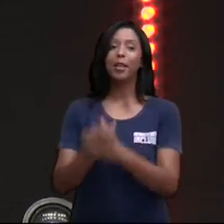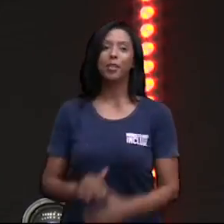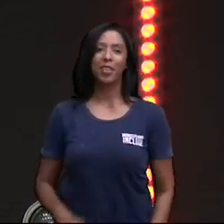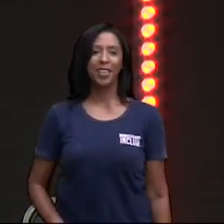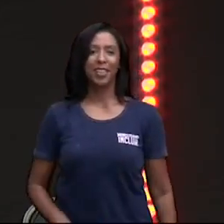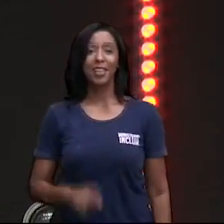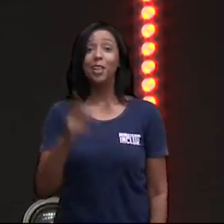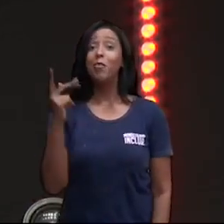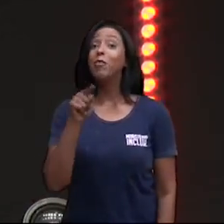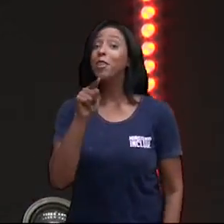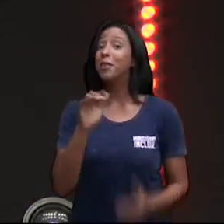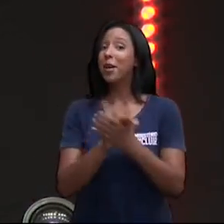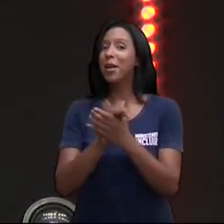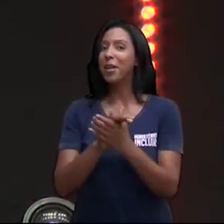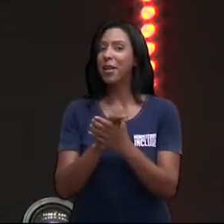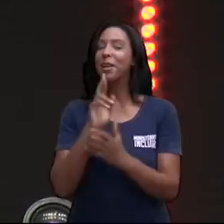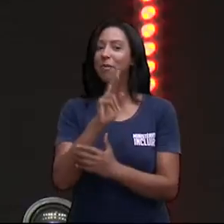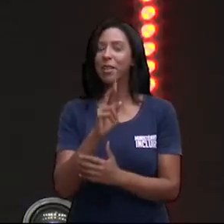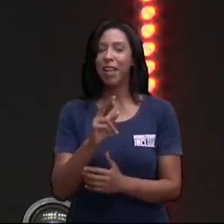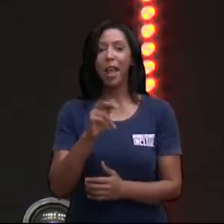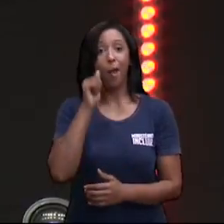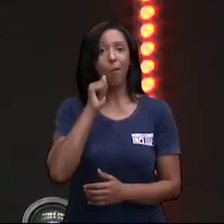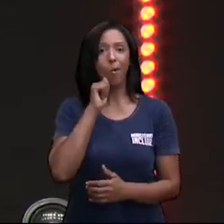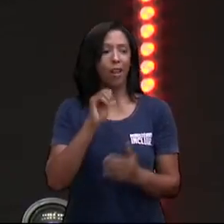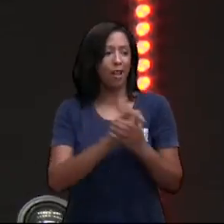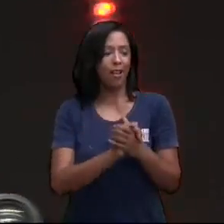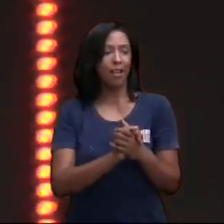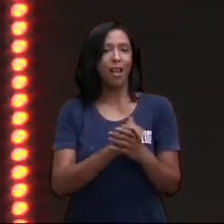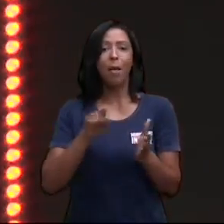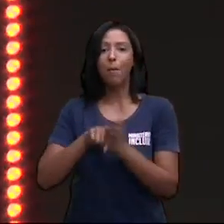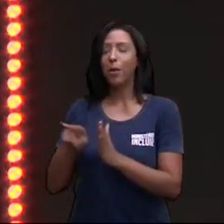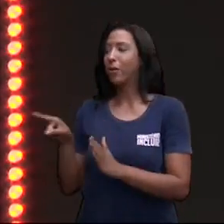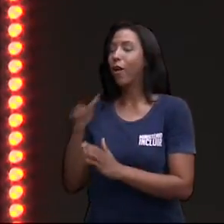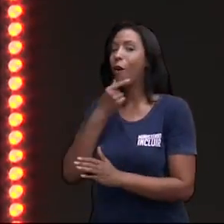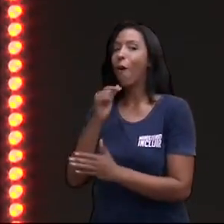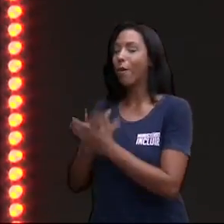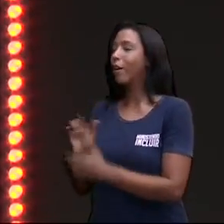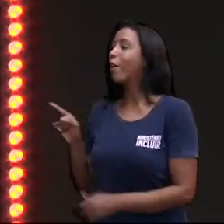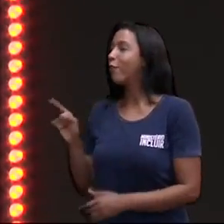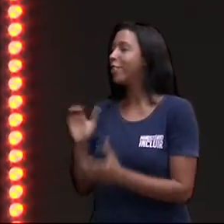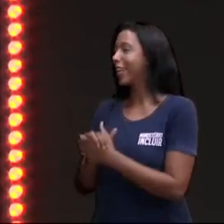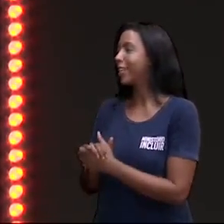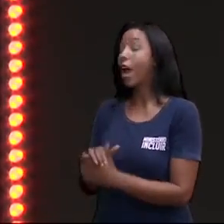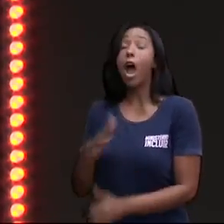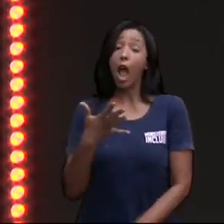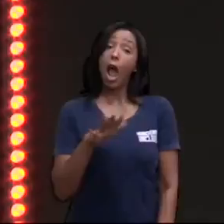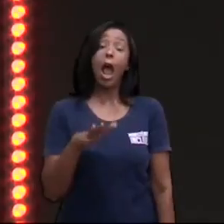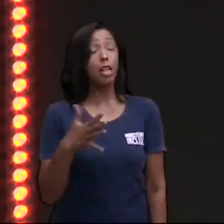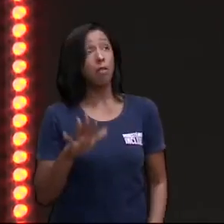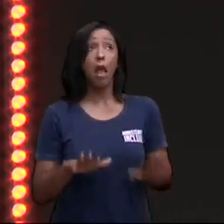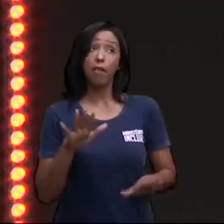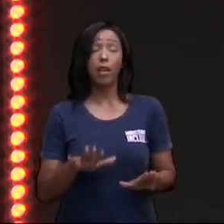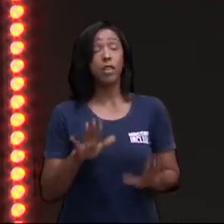pergunta e a esposa do lado aí Pergunta para o marido você é casado ele fala Às vezes sim